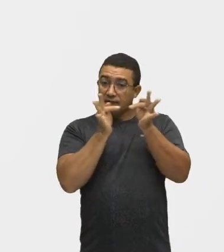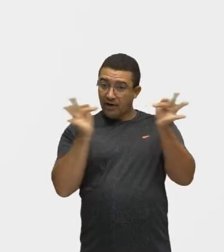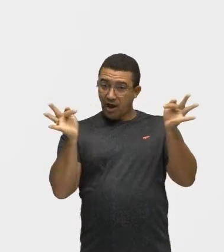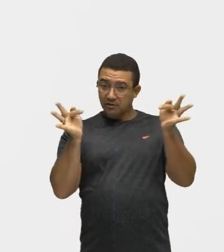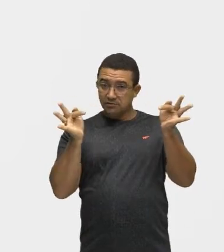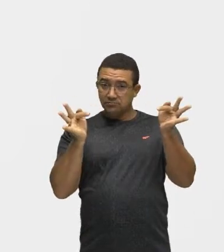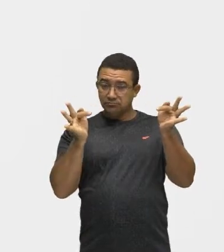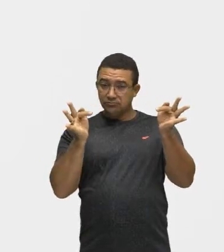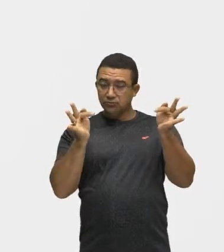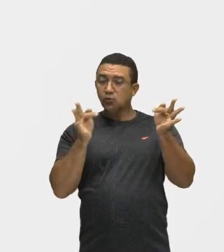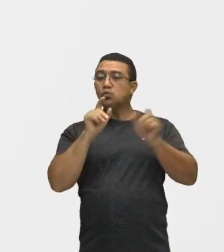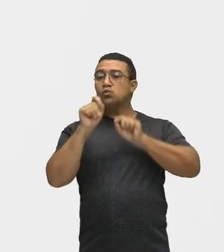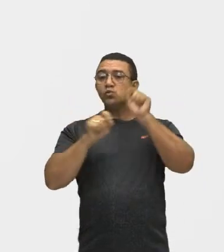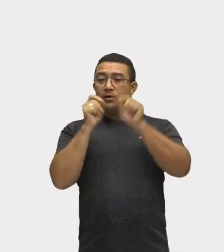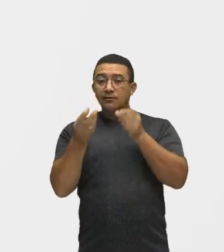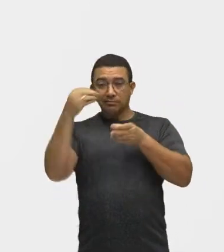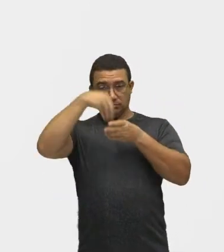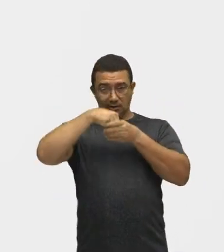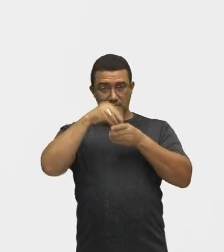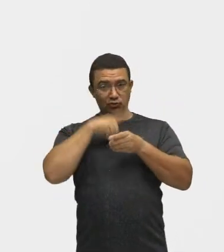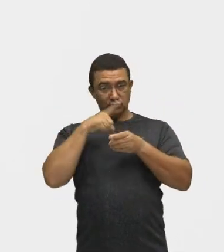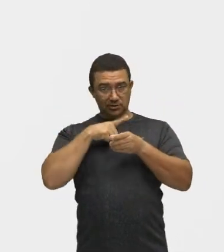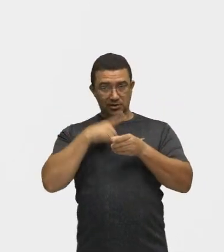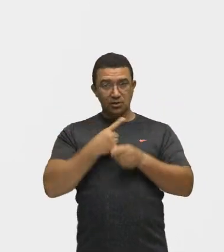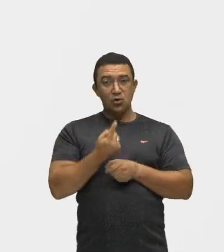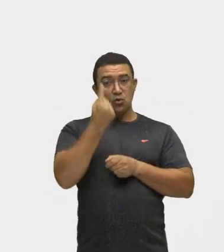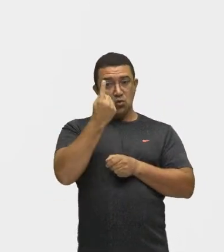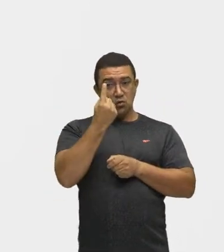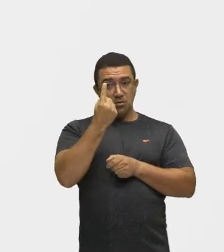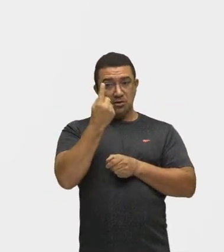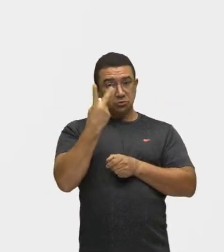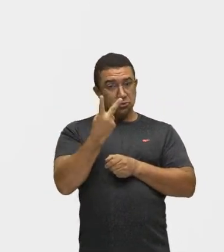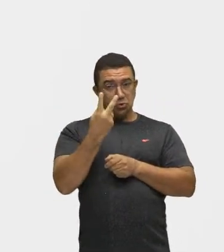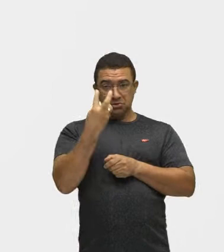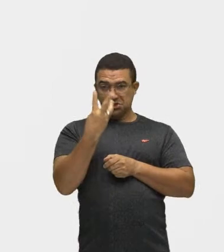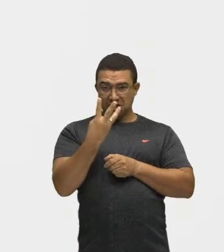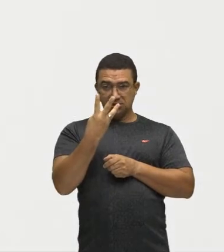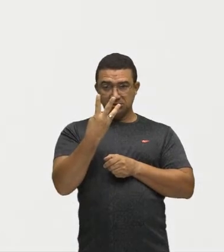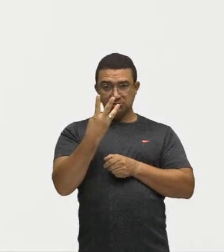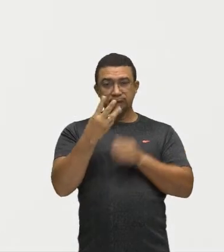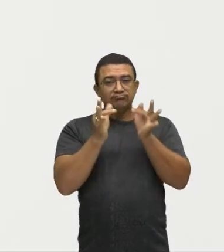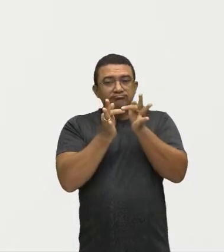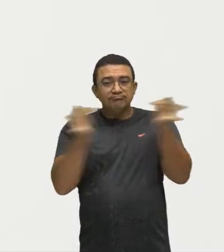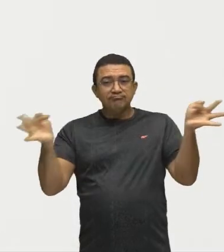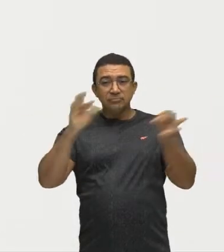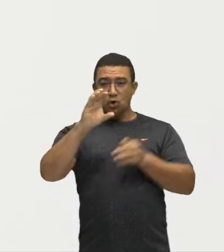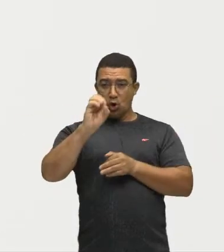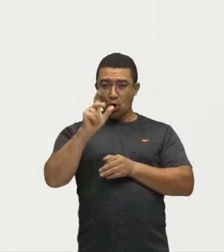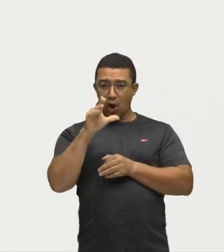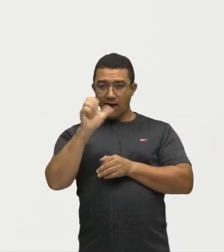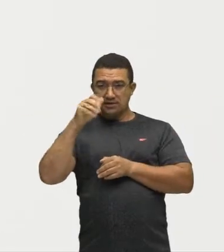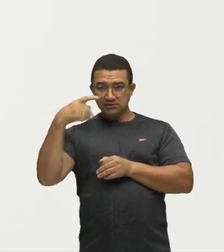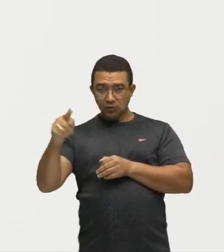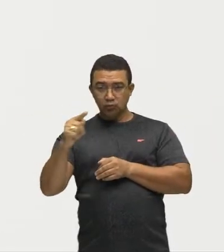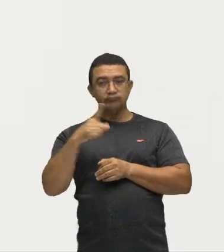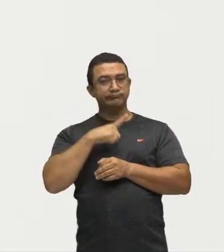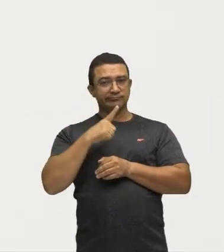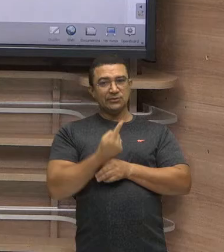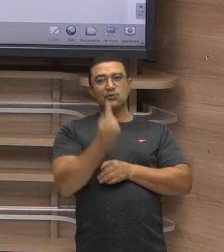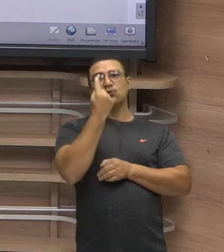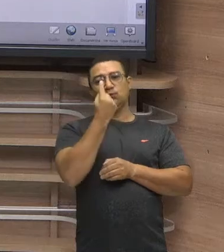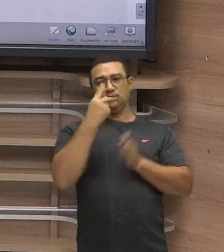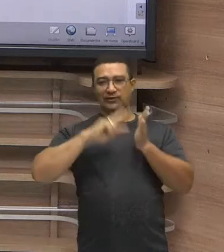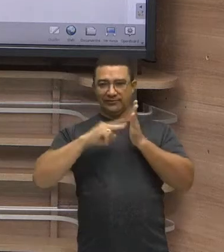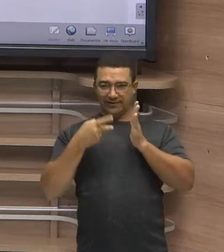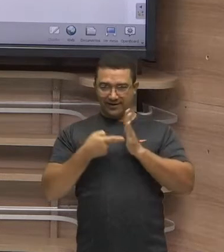mais orações, formando apenas um sentido. Muito bem. Você sabe o que é uma oração? Olha